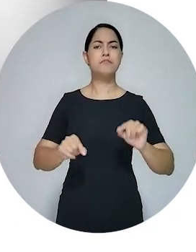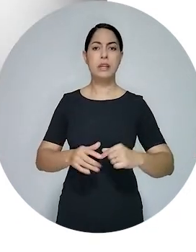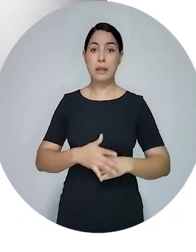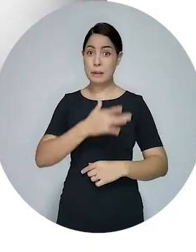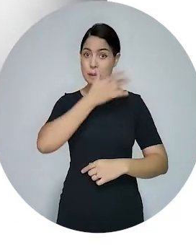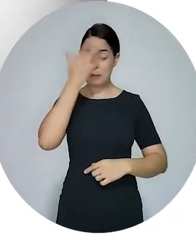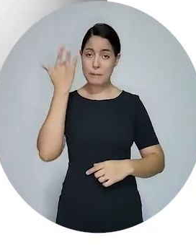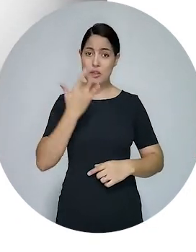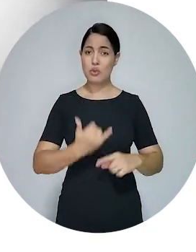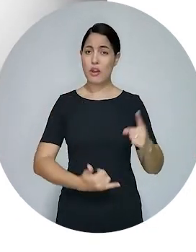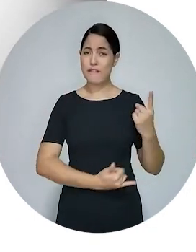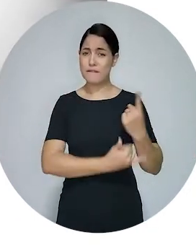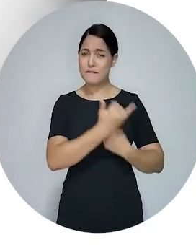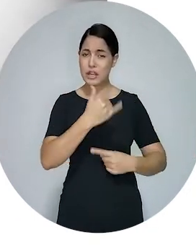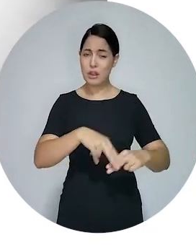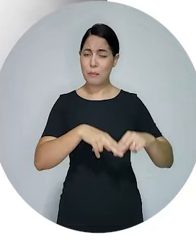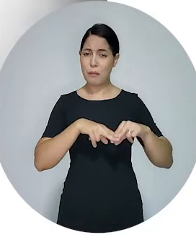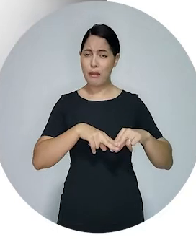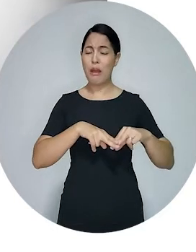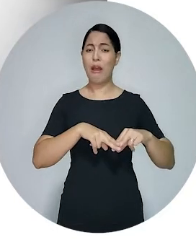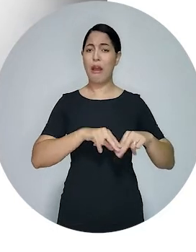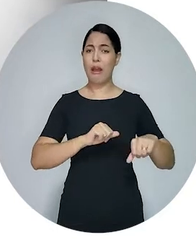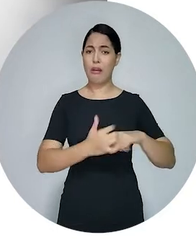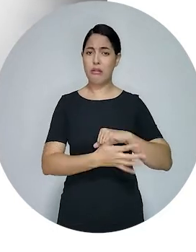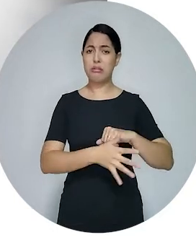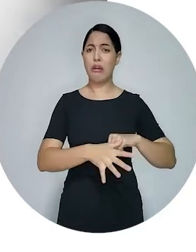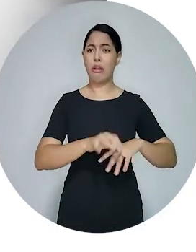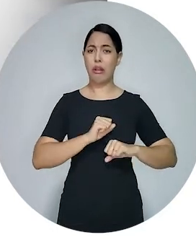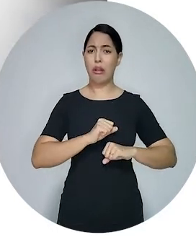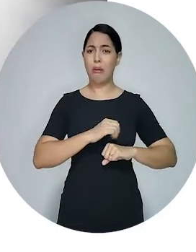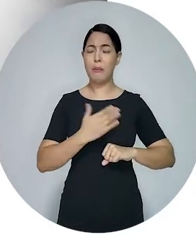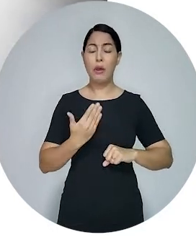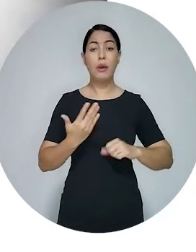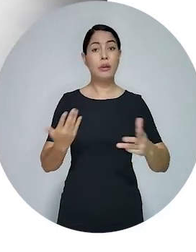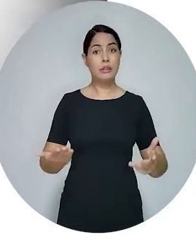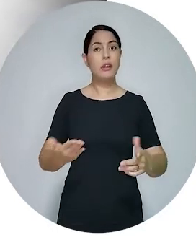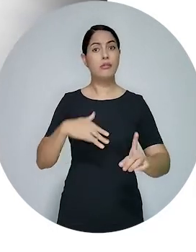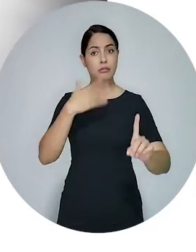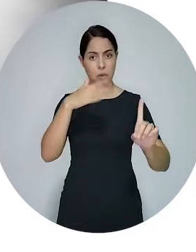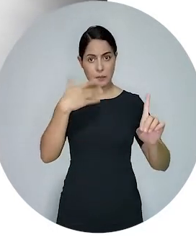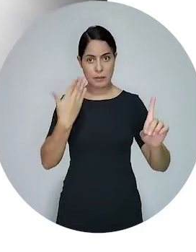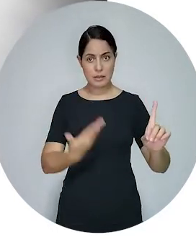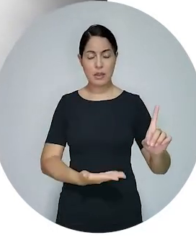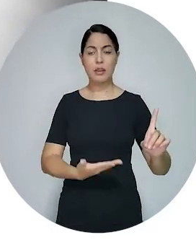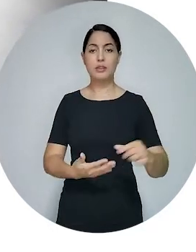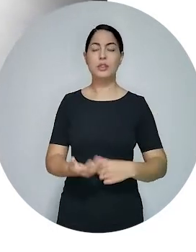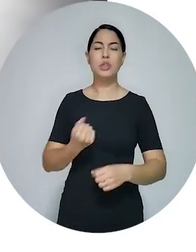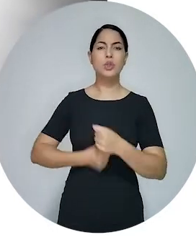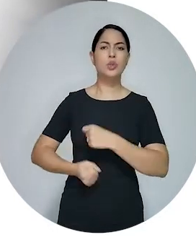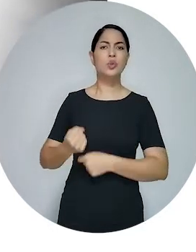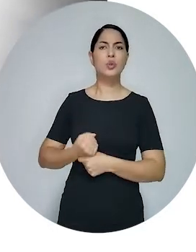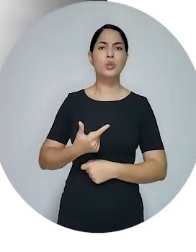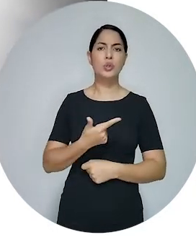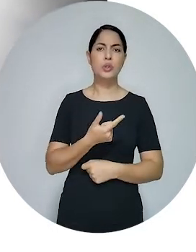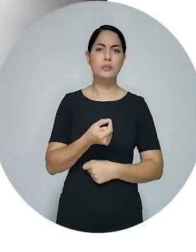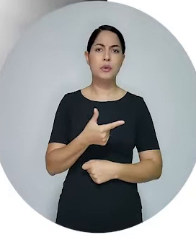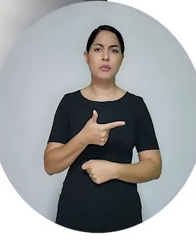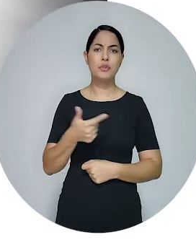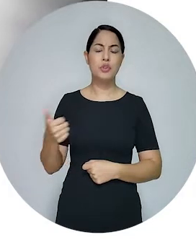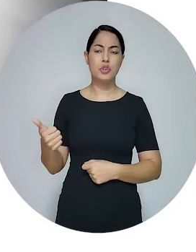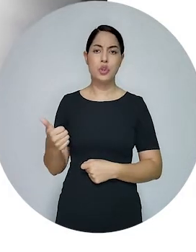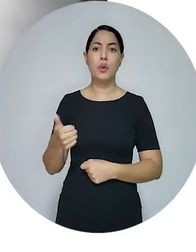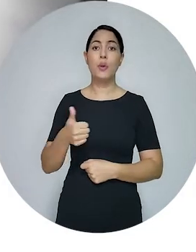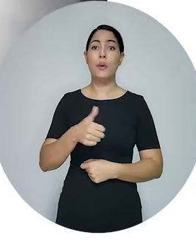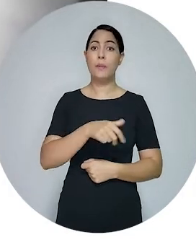de advogados e advogadas vítimas da Covid-19. A proposta foi sugerida pelo presidente da OAB, Beto Simonetti, ainda